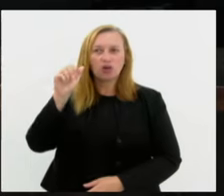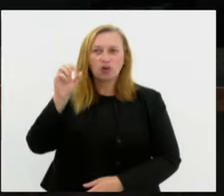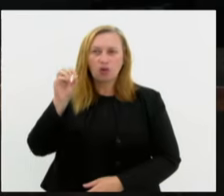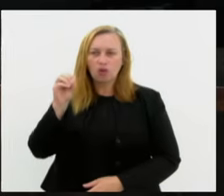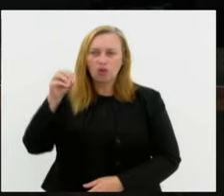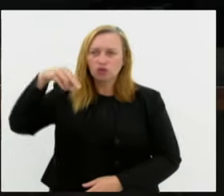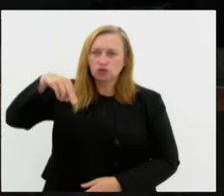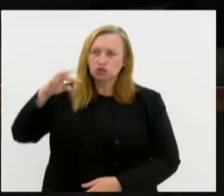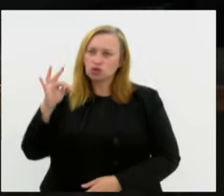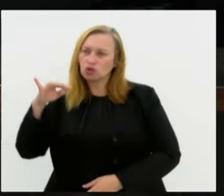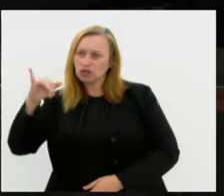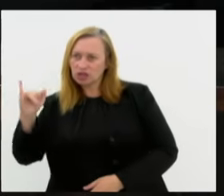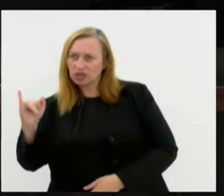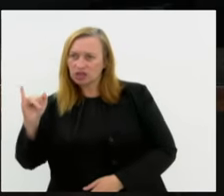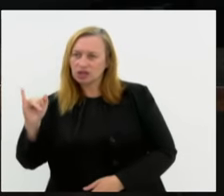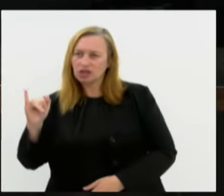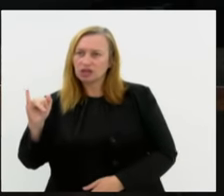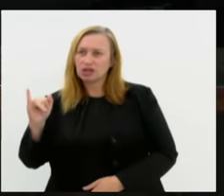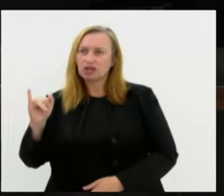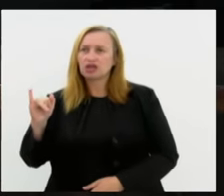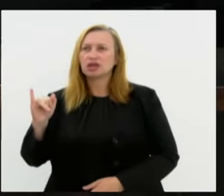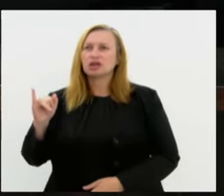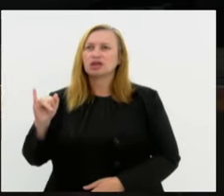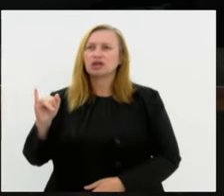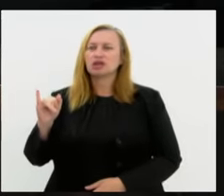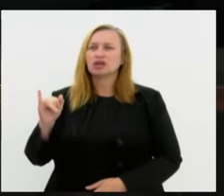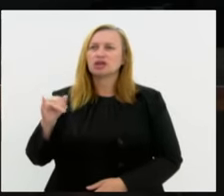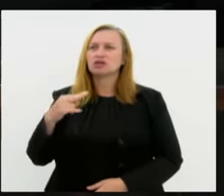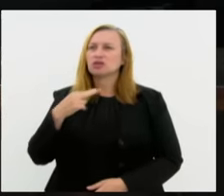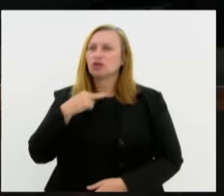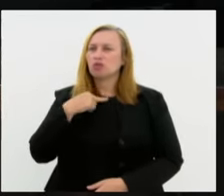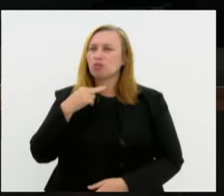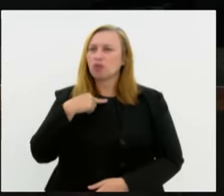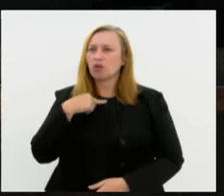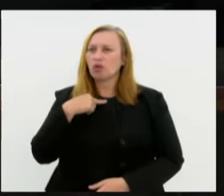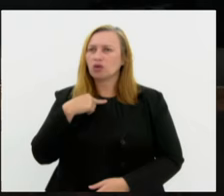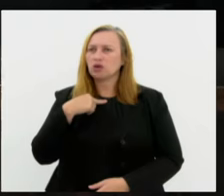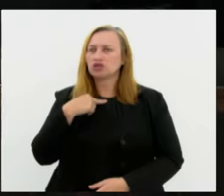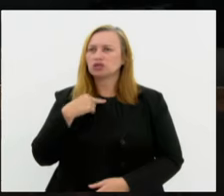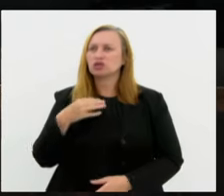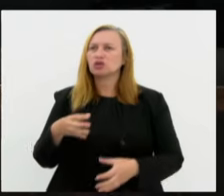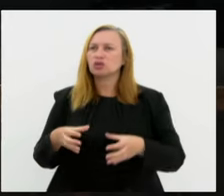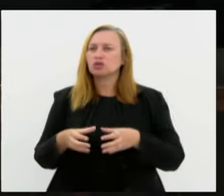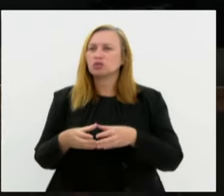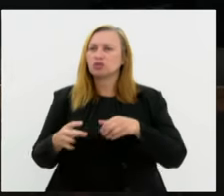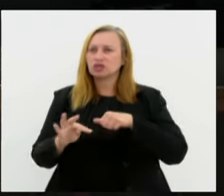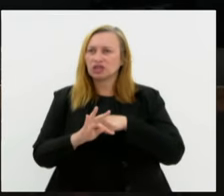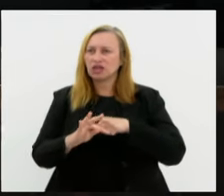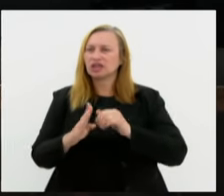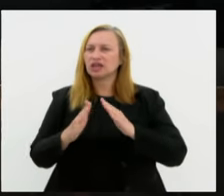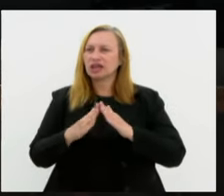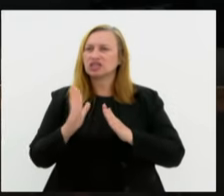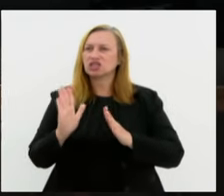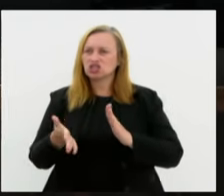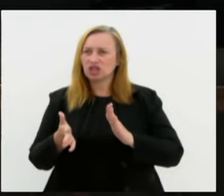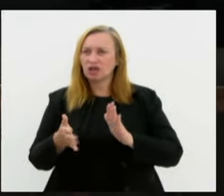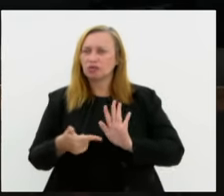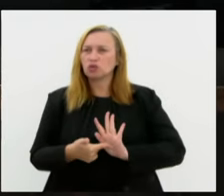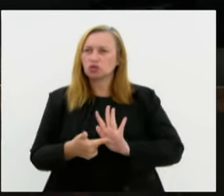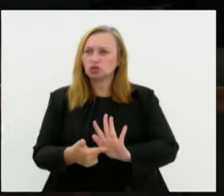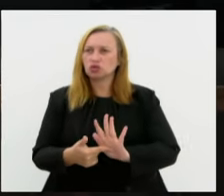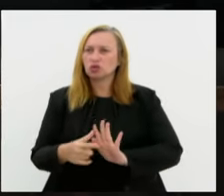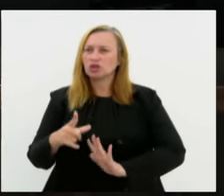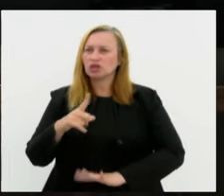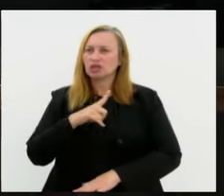fez contato aqui, tá, e a equipe técnica da casa já pontuou aqui, ele está com